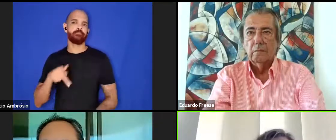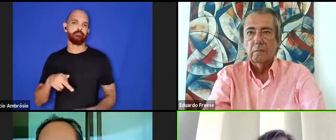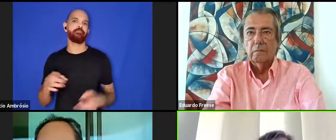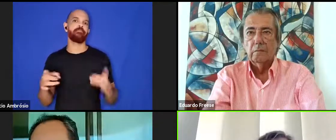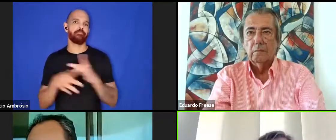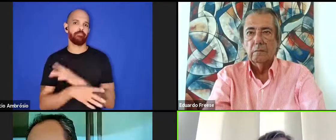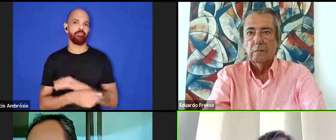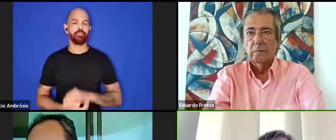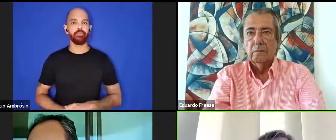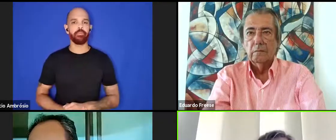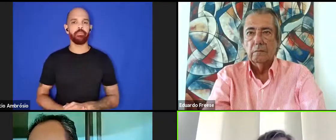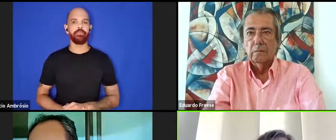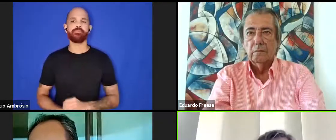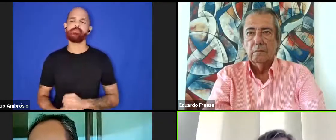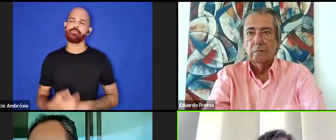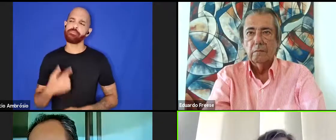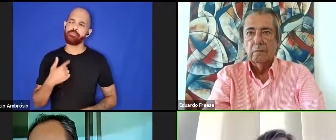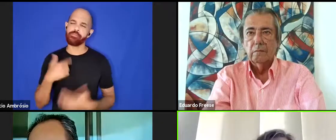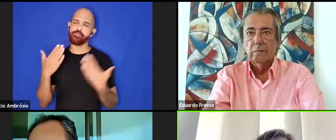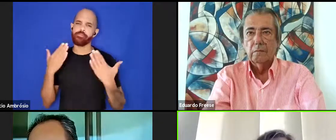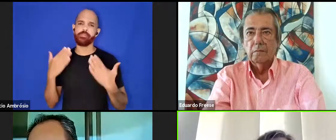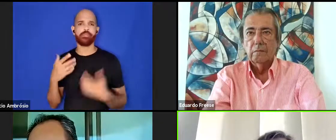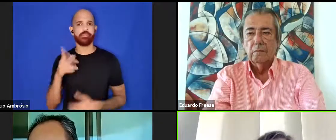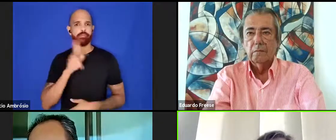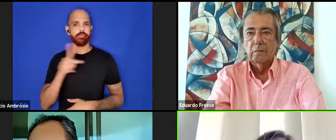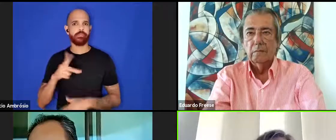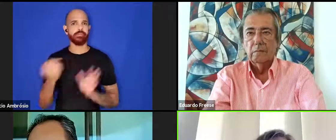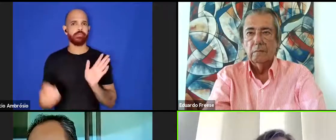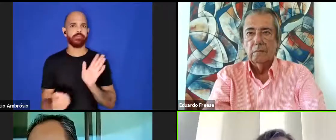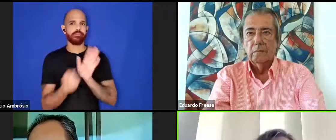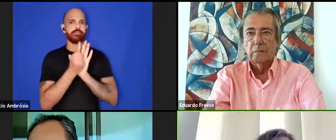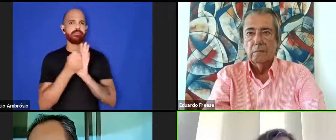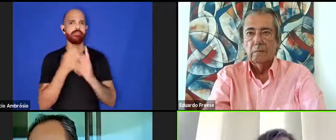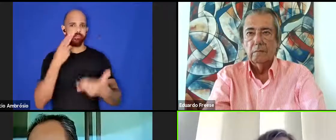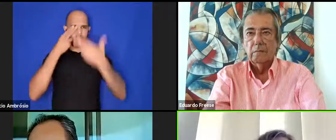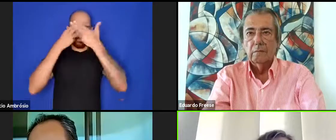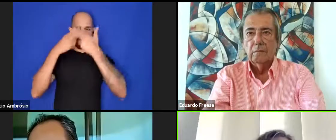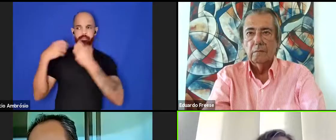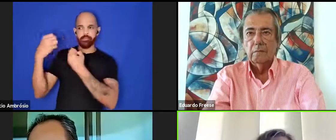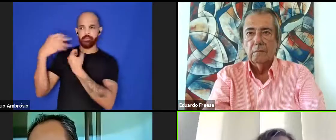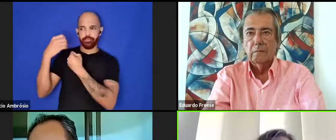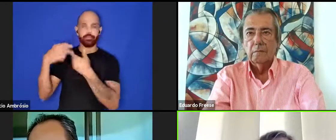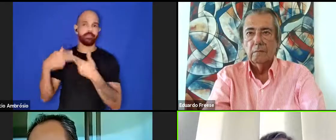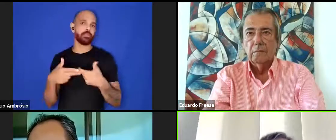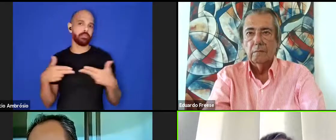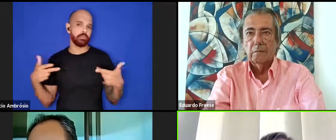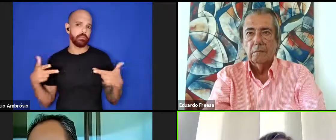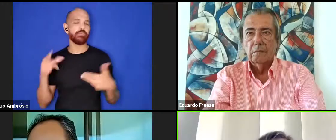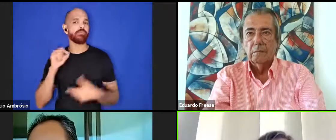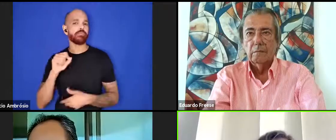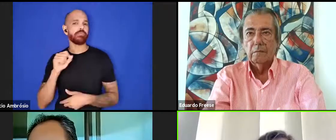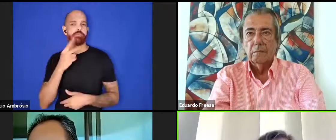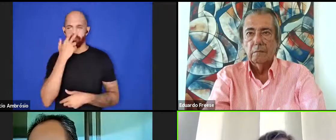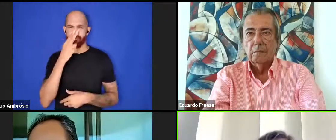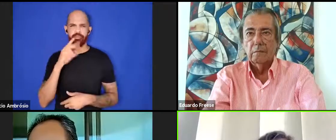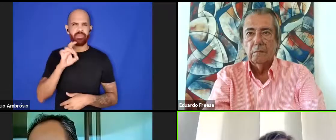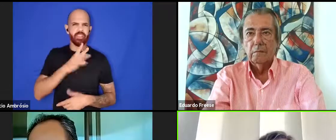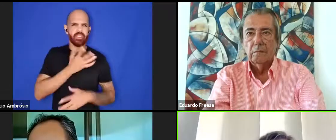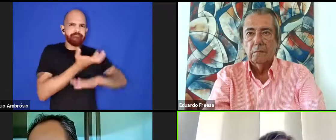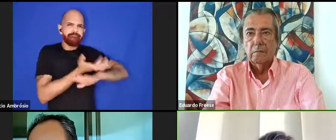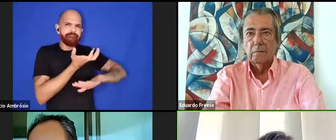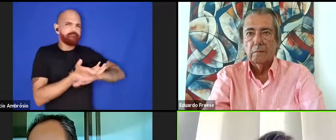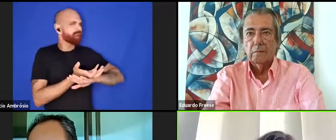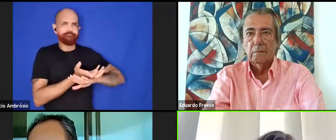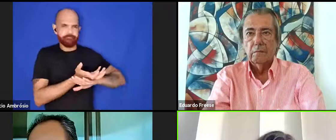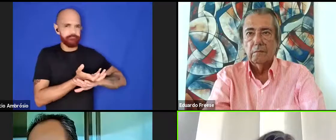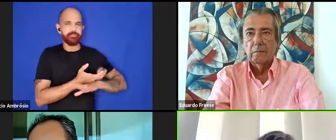Mia Couto, os professores que mais me marcaram na vida foram os que me ensinaram coisas que estavam bem para além da matéria escolar. Eu digo